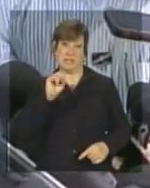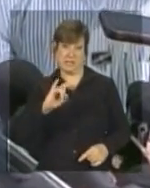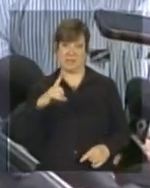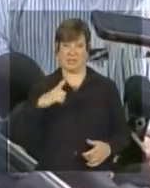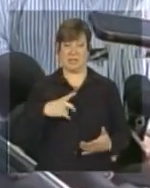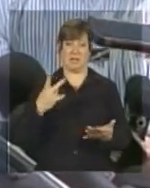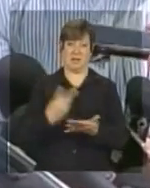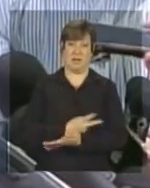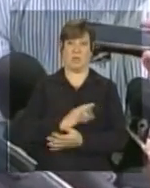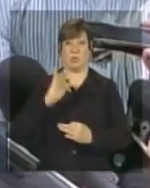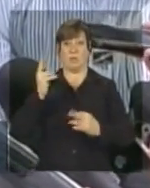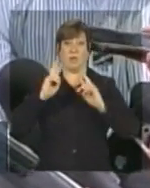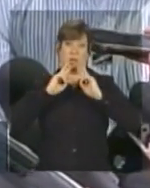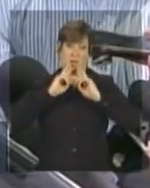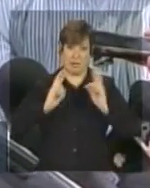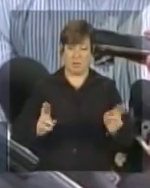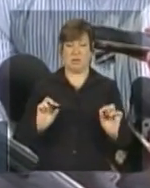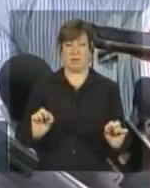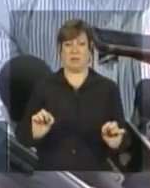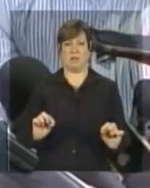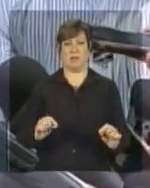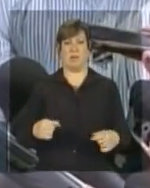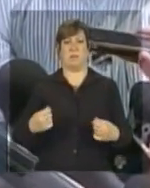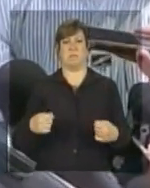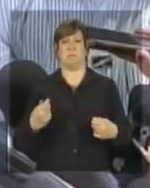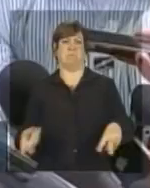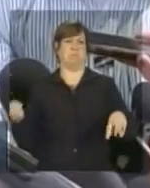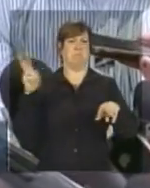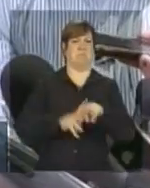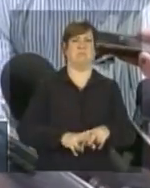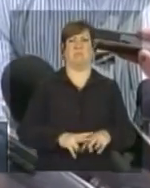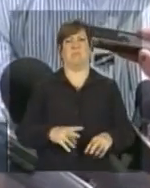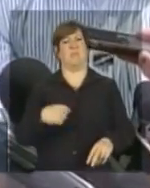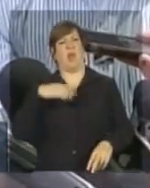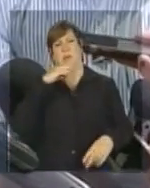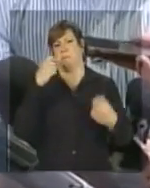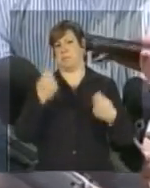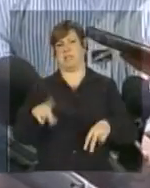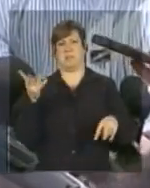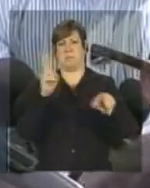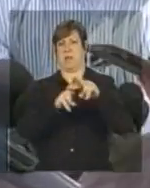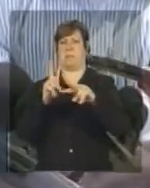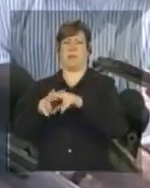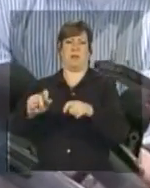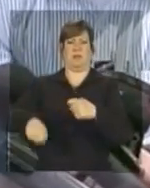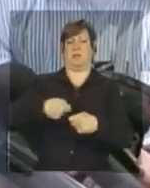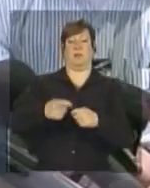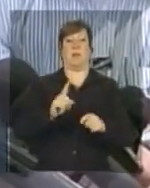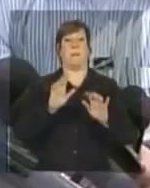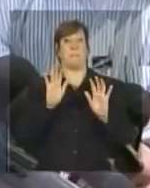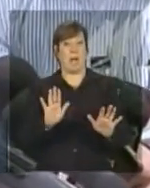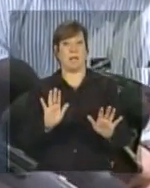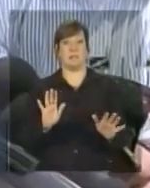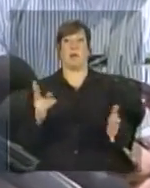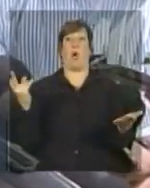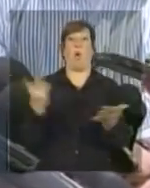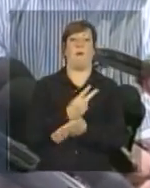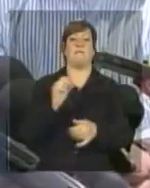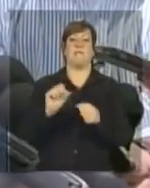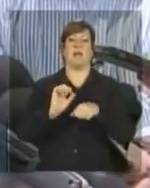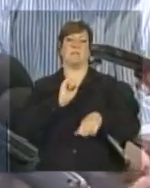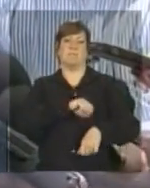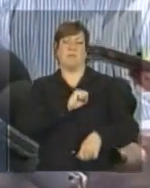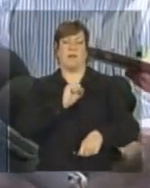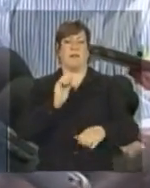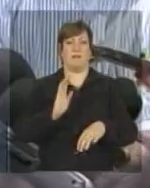se houve por reivindicação, eu não acho que as pessoas têm de ser presas, nem de ser condenadas. Agora, por atos ilícitos,